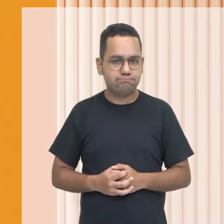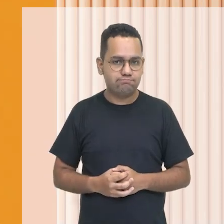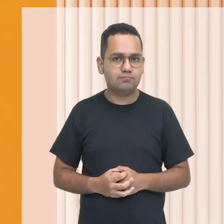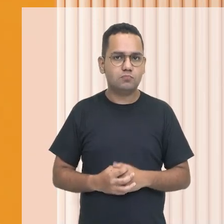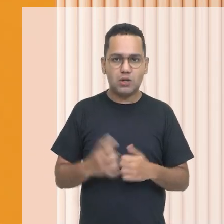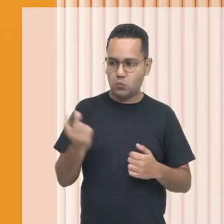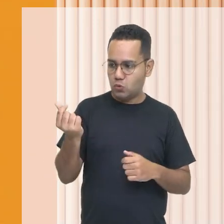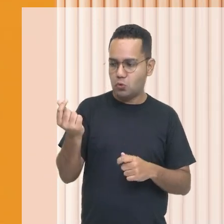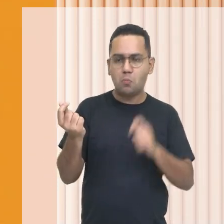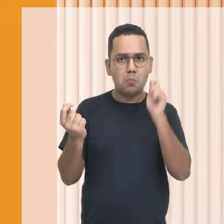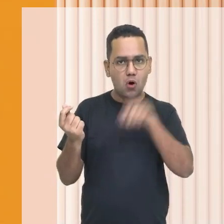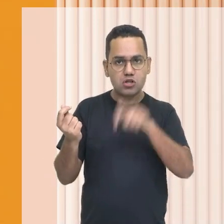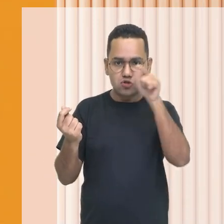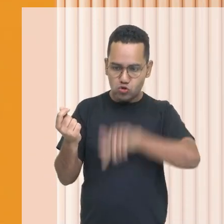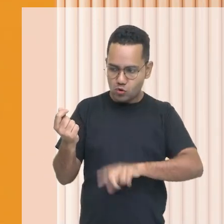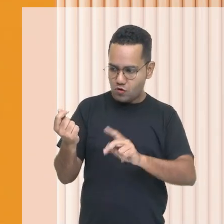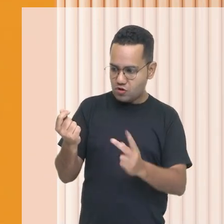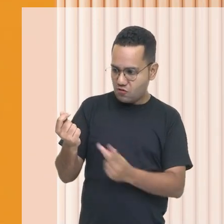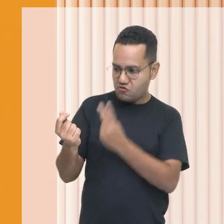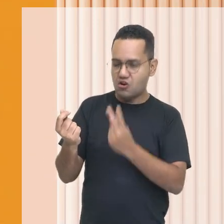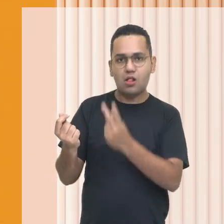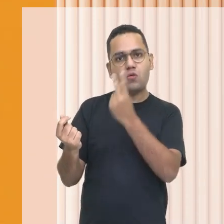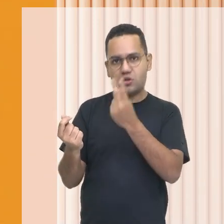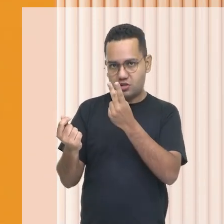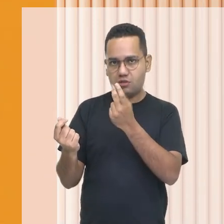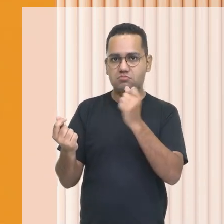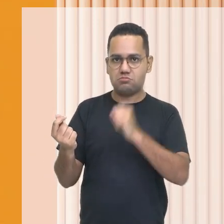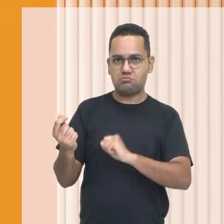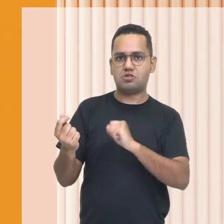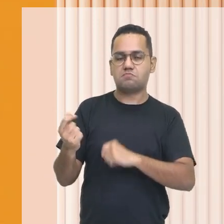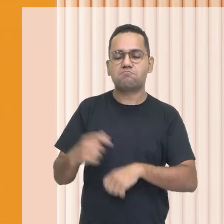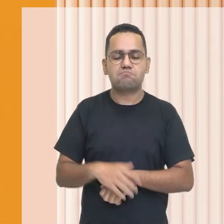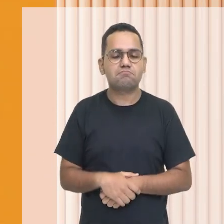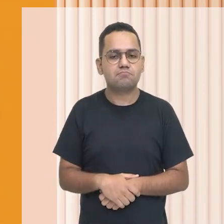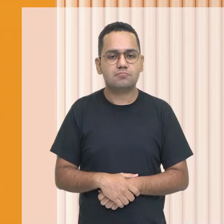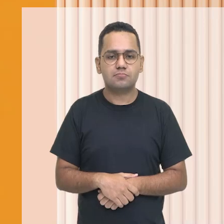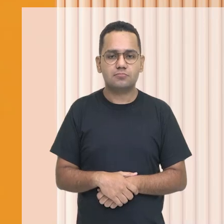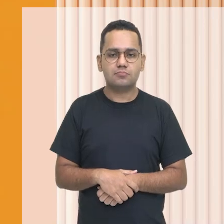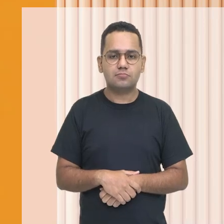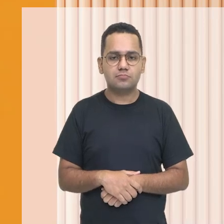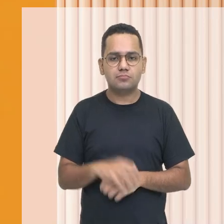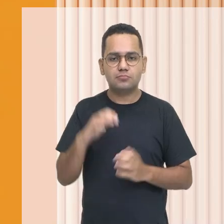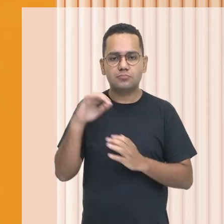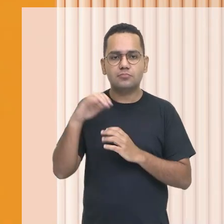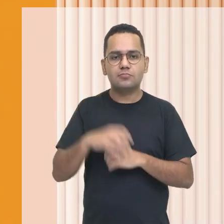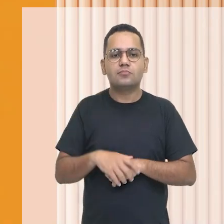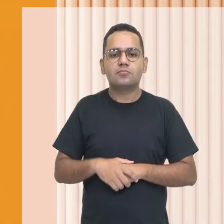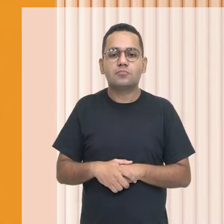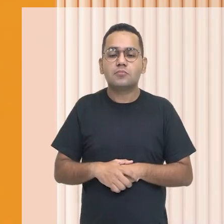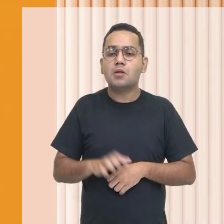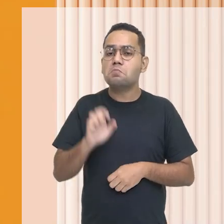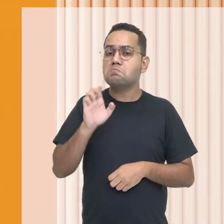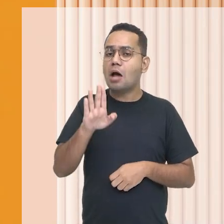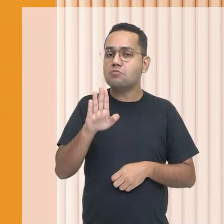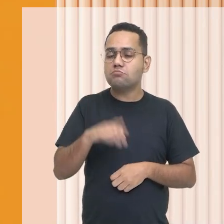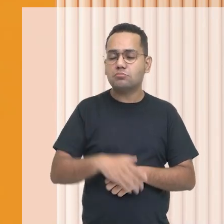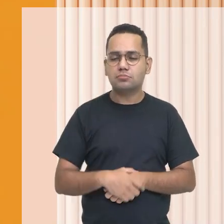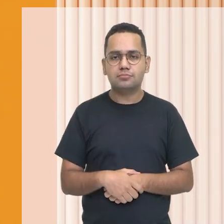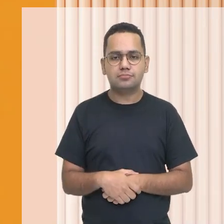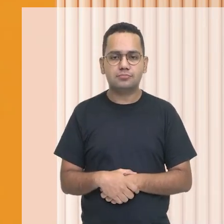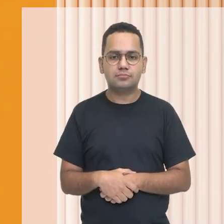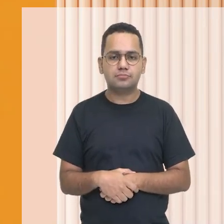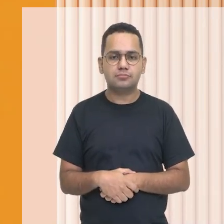A valorização da moeda. Então você percebe que o Brasil, diante desse